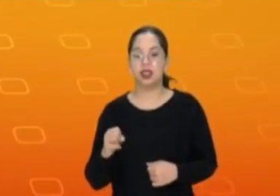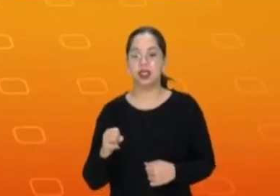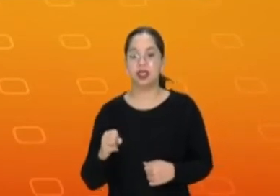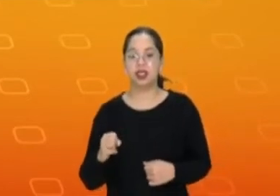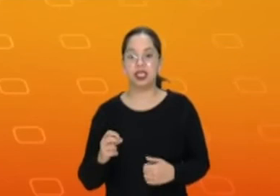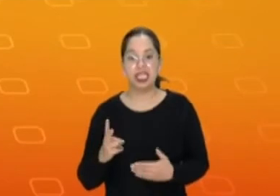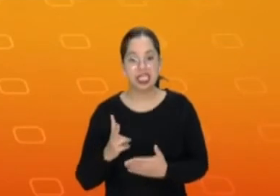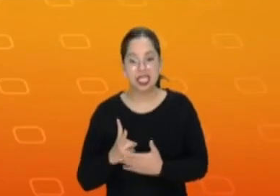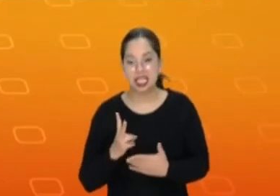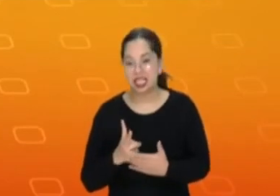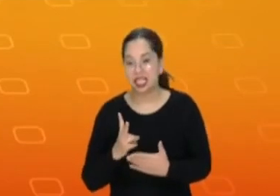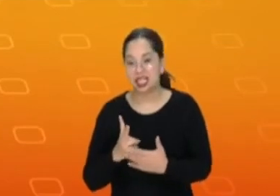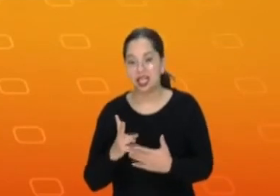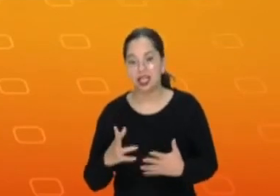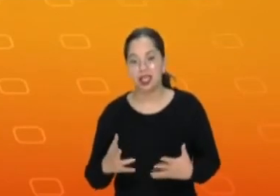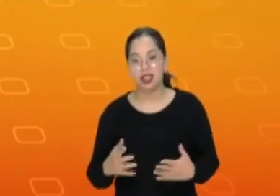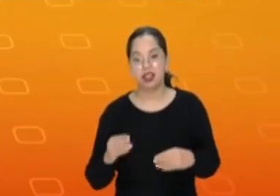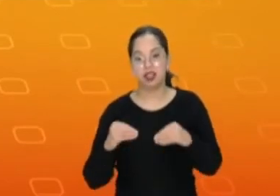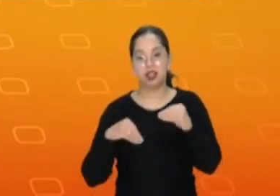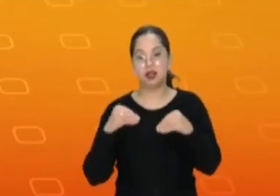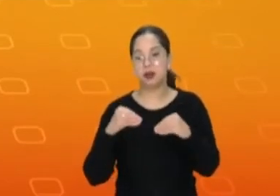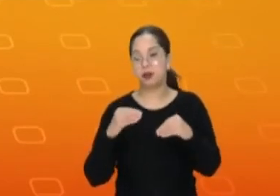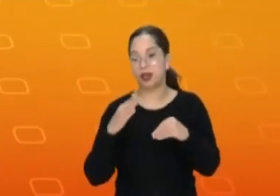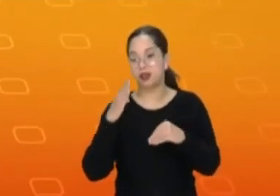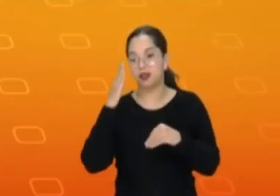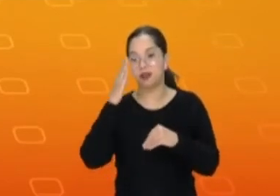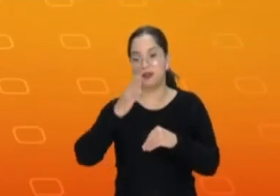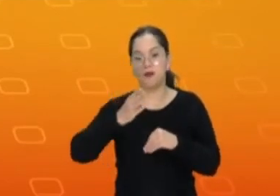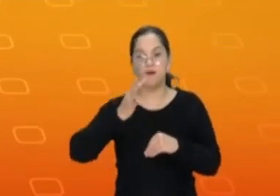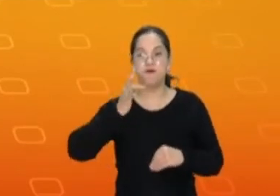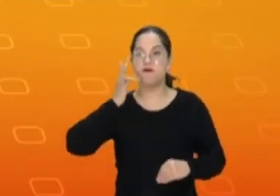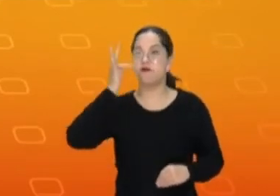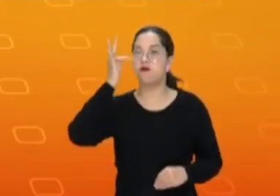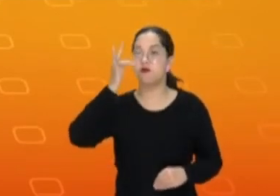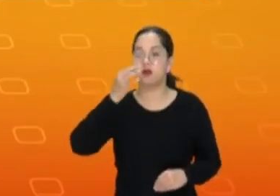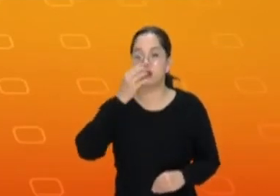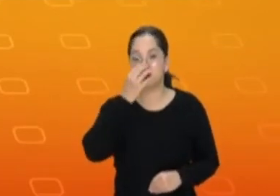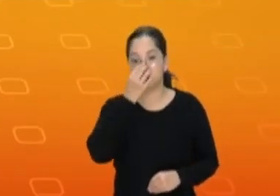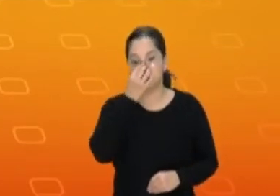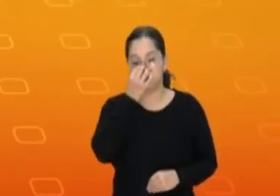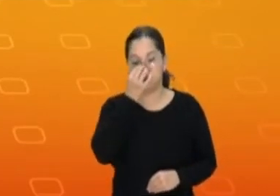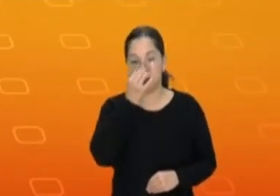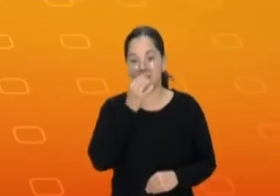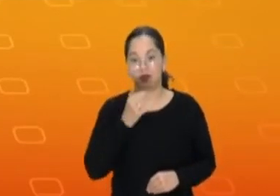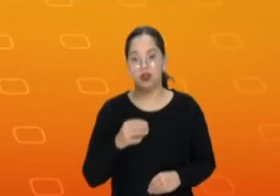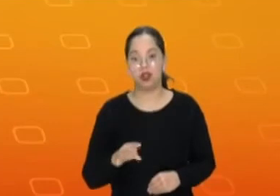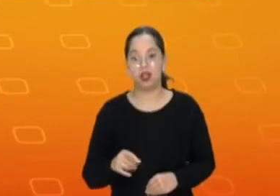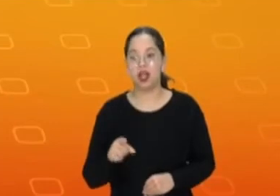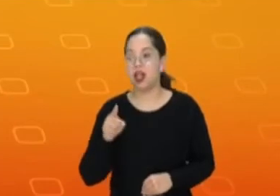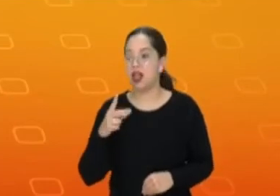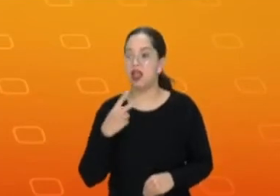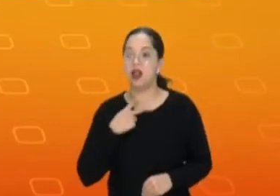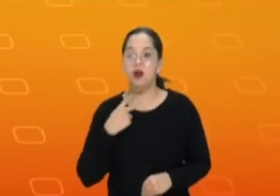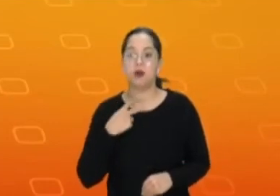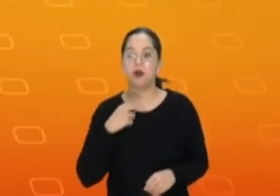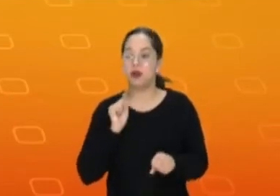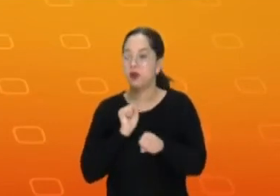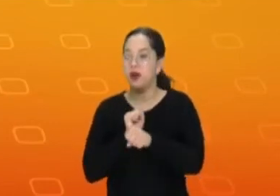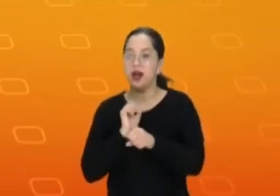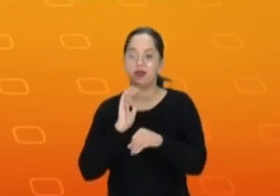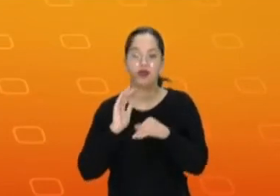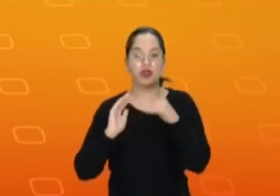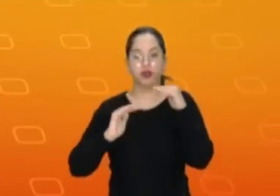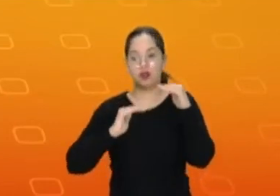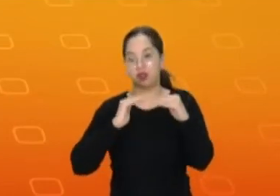conduzir para frente. A tecnologia, ela não pode parar de evoluir e nós não podemos